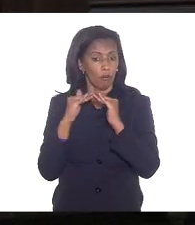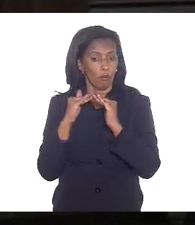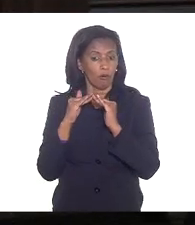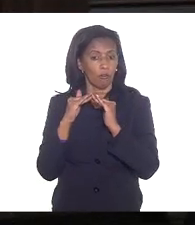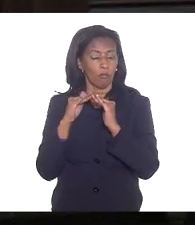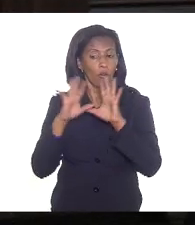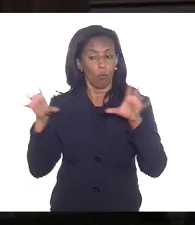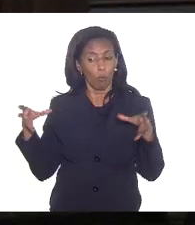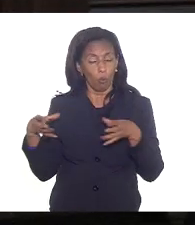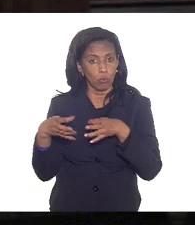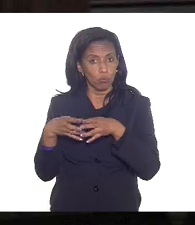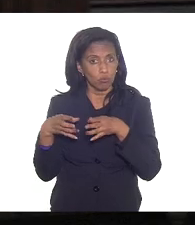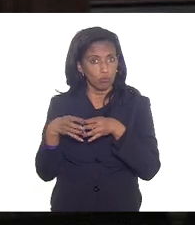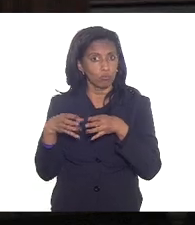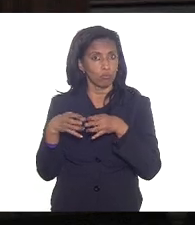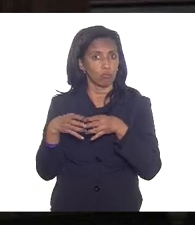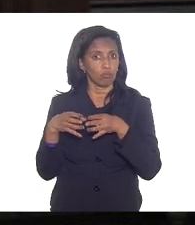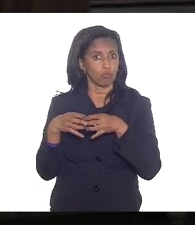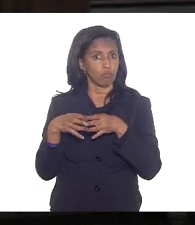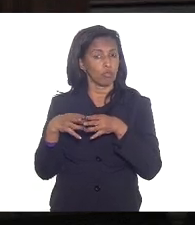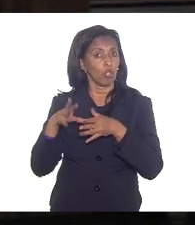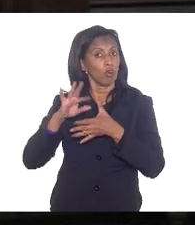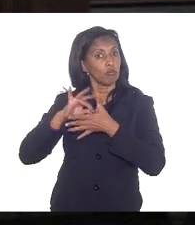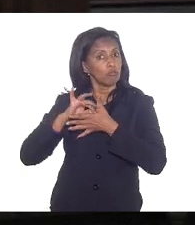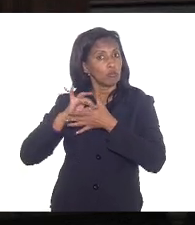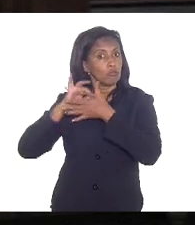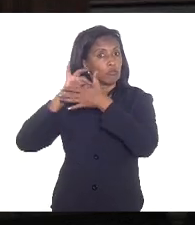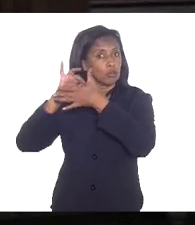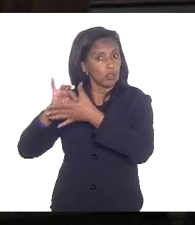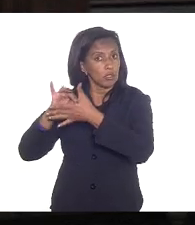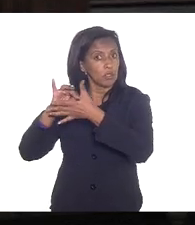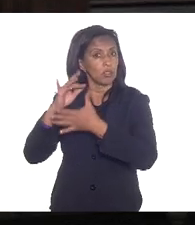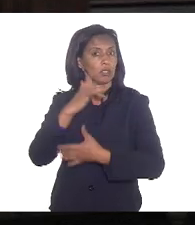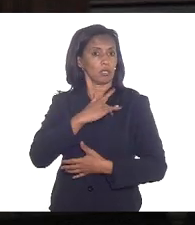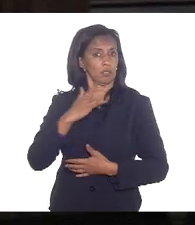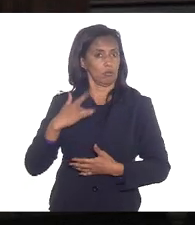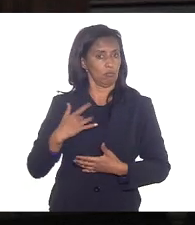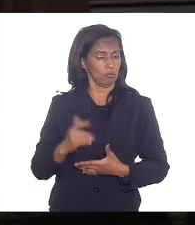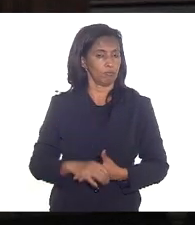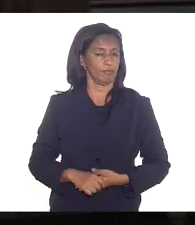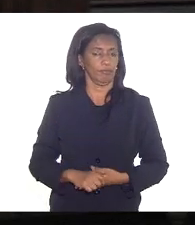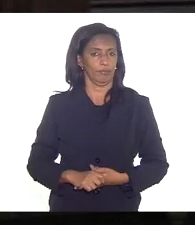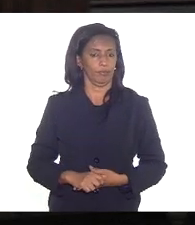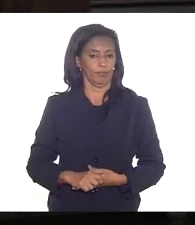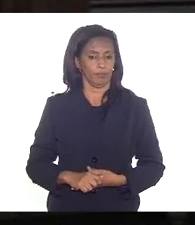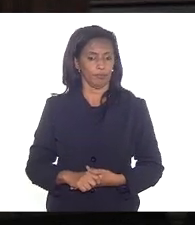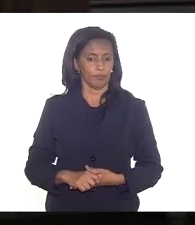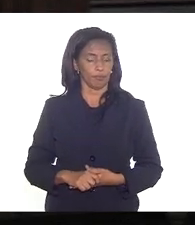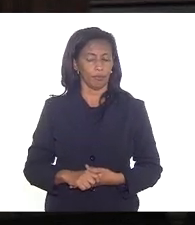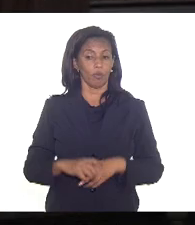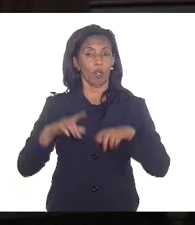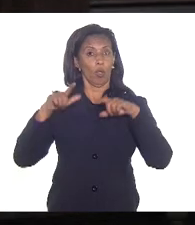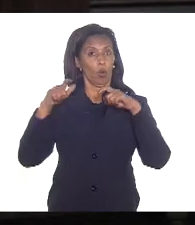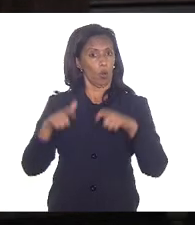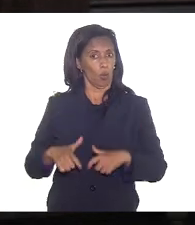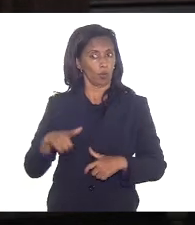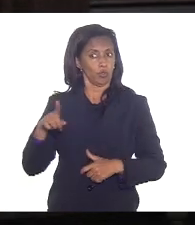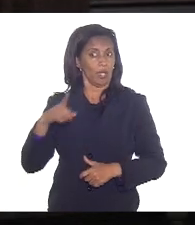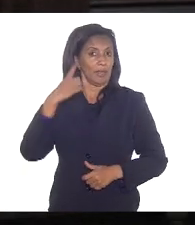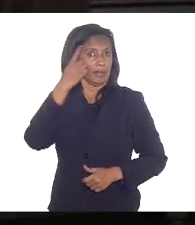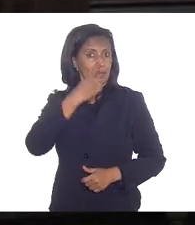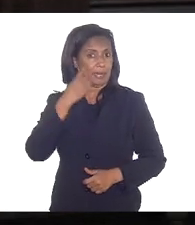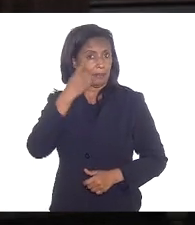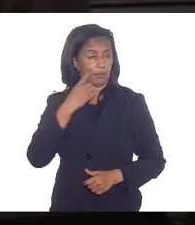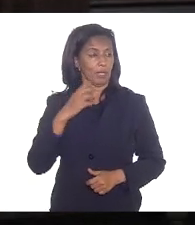com o conjunto das lideranças da Saúde e onde a deputada Martha Rocha